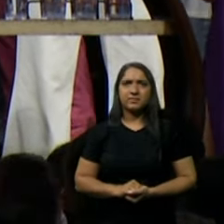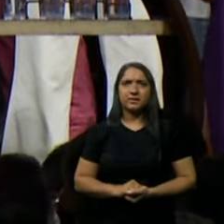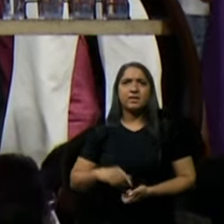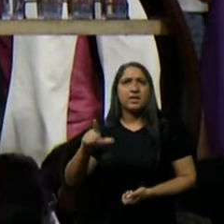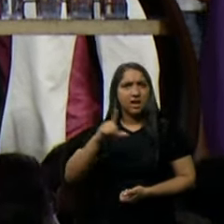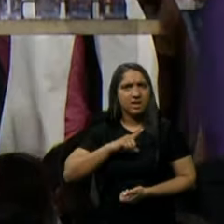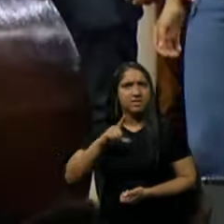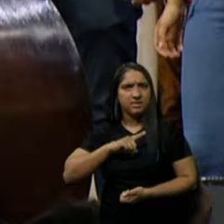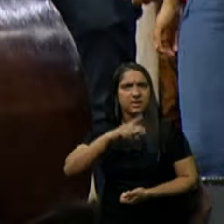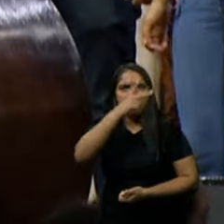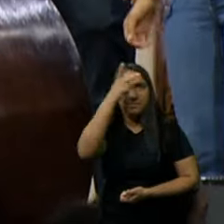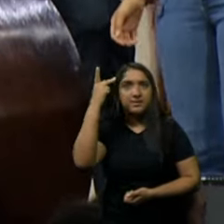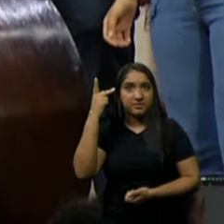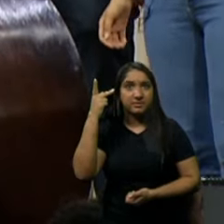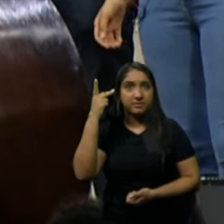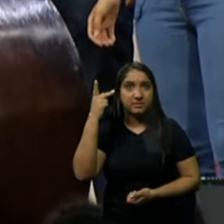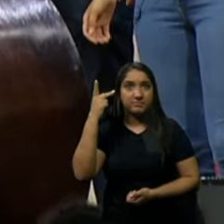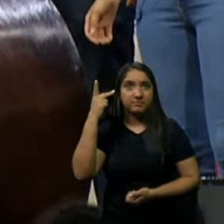alguém